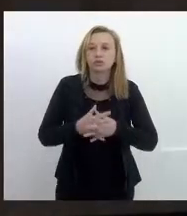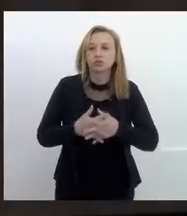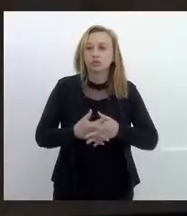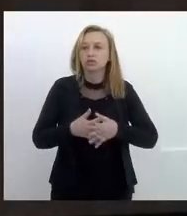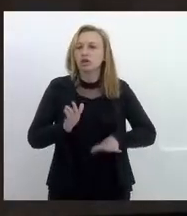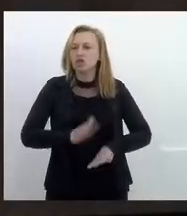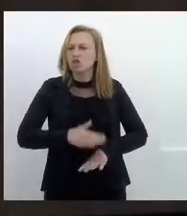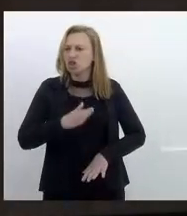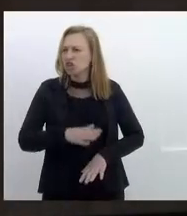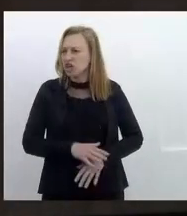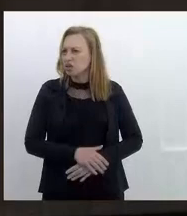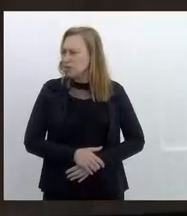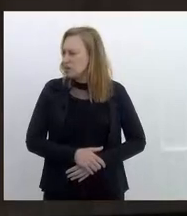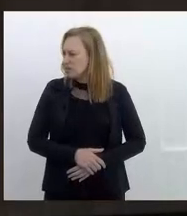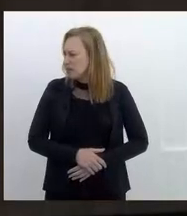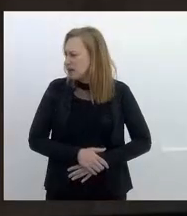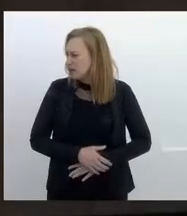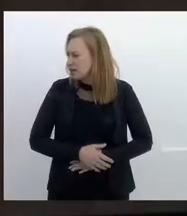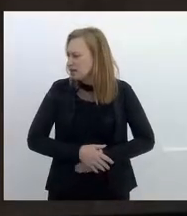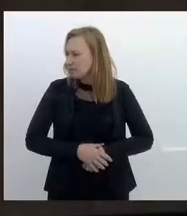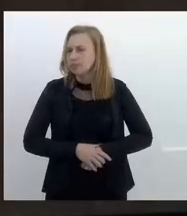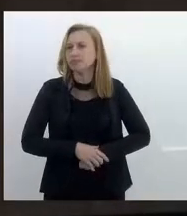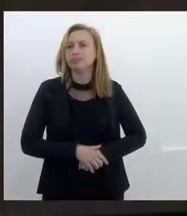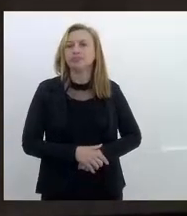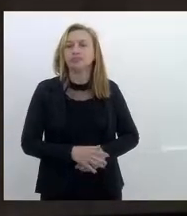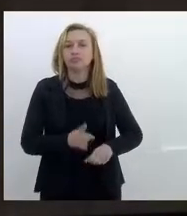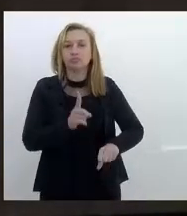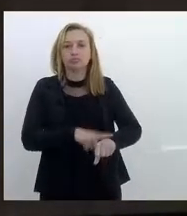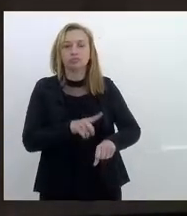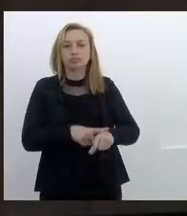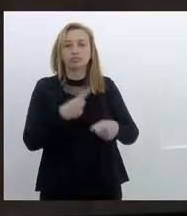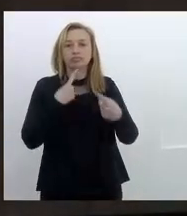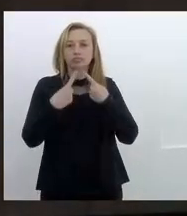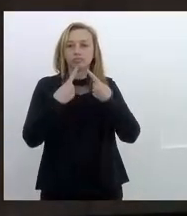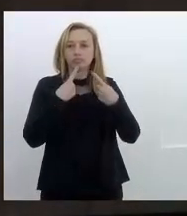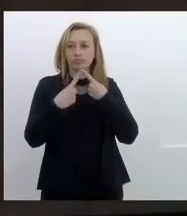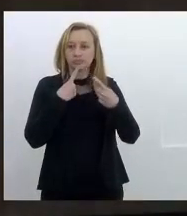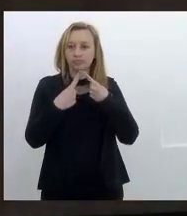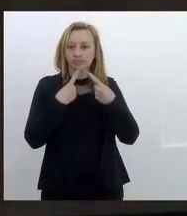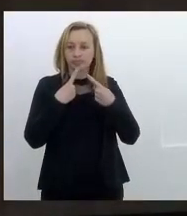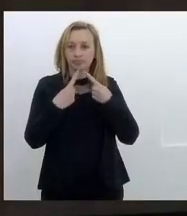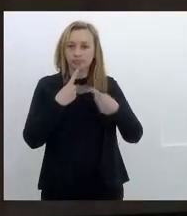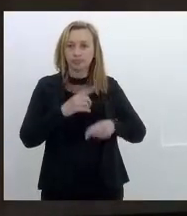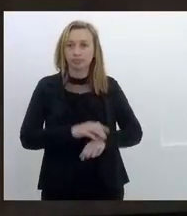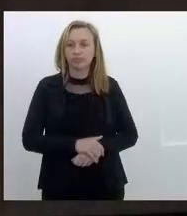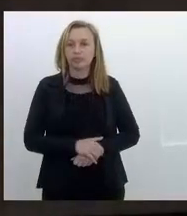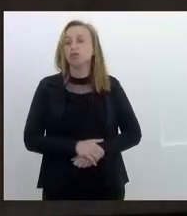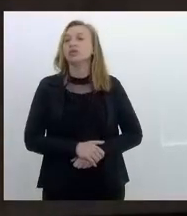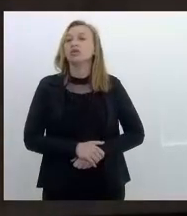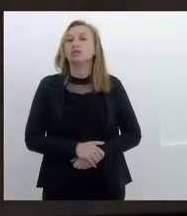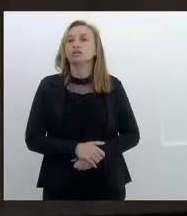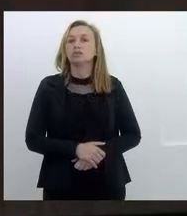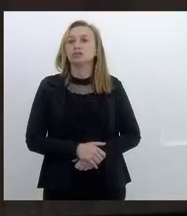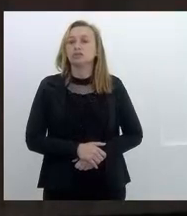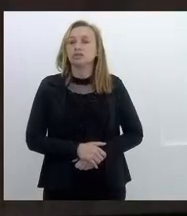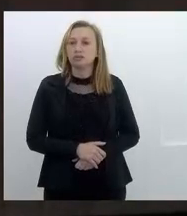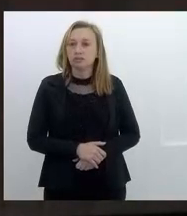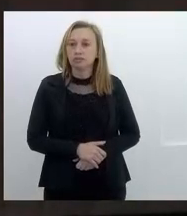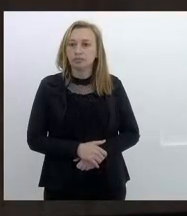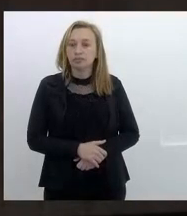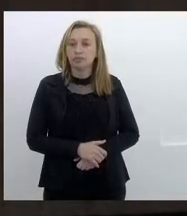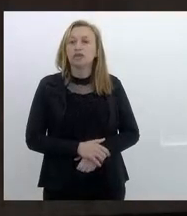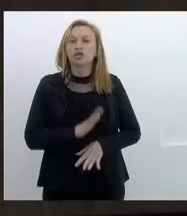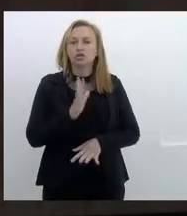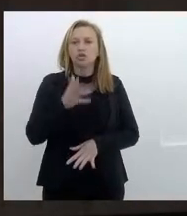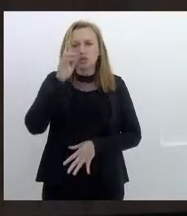para que a gente tem e nós pedimos que fossem ampliar desse prazo discussão aqui vou péssima e são Norma entendimento disso